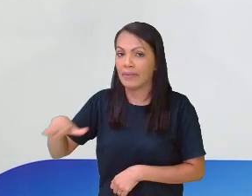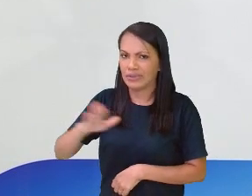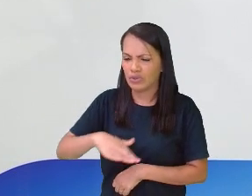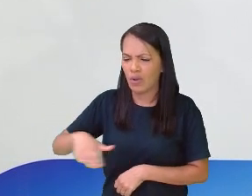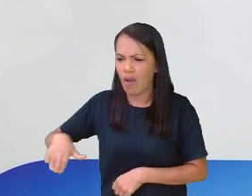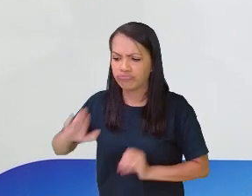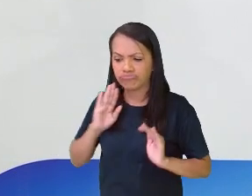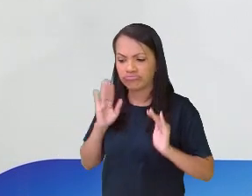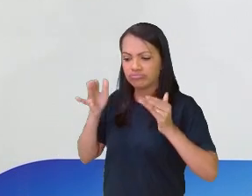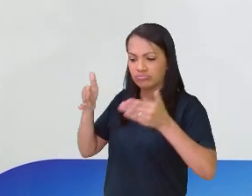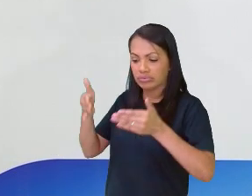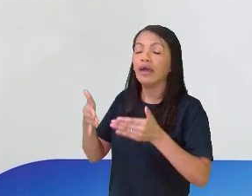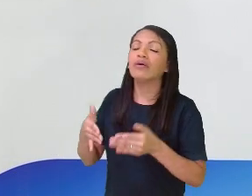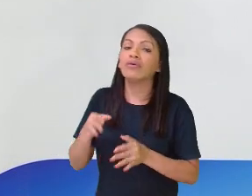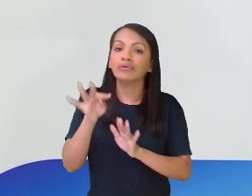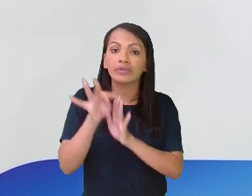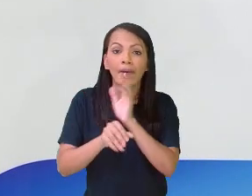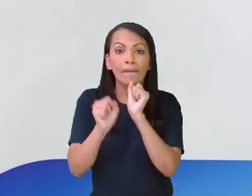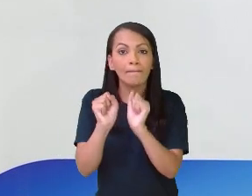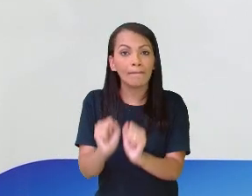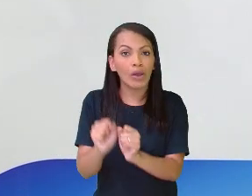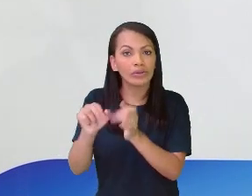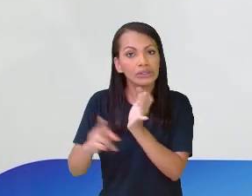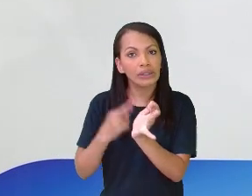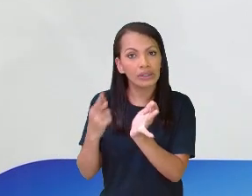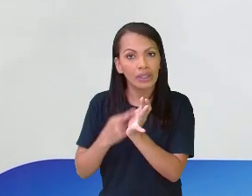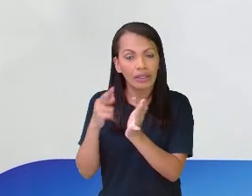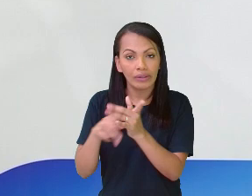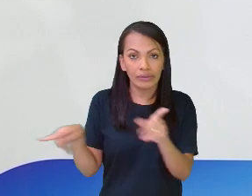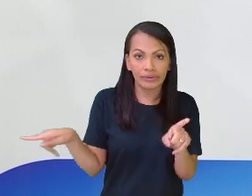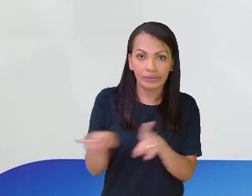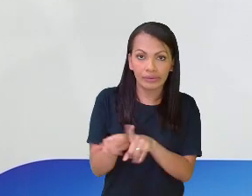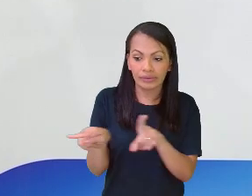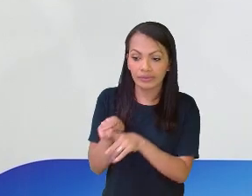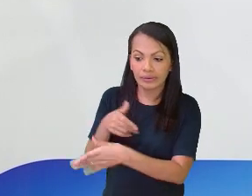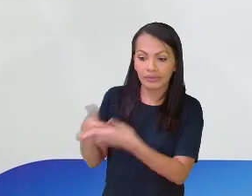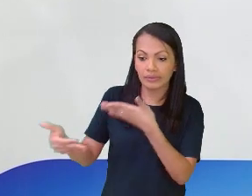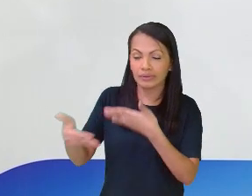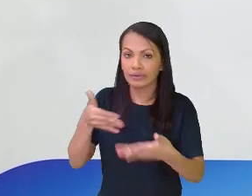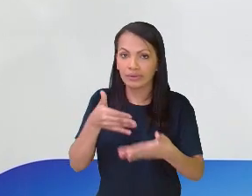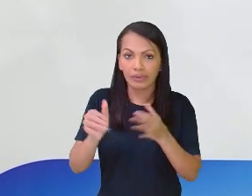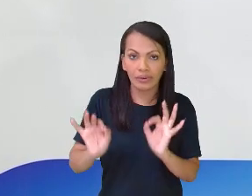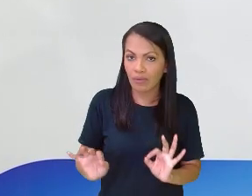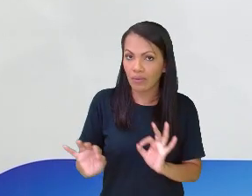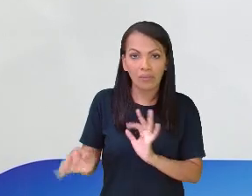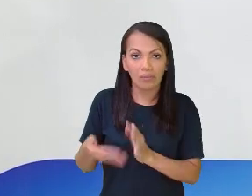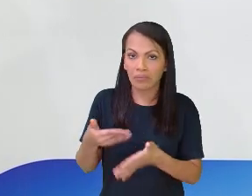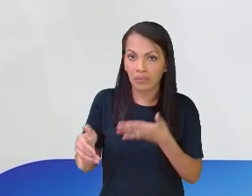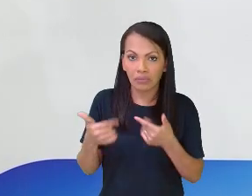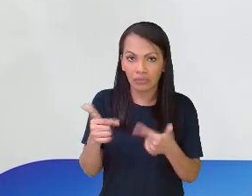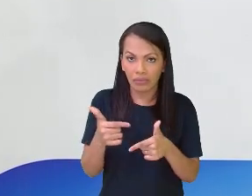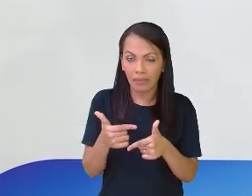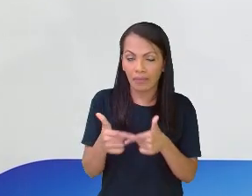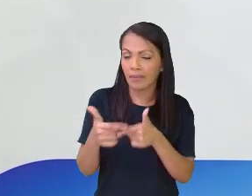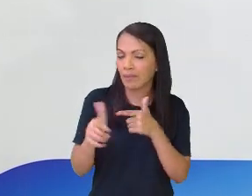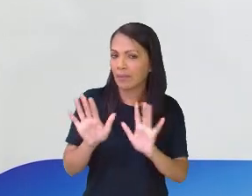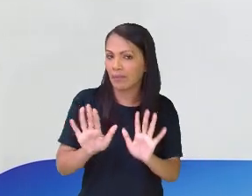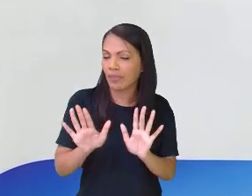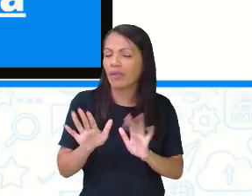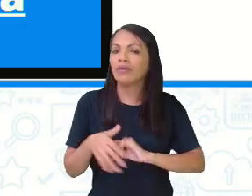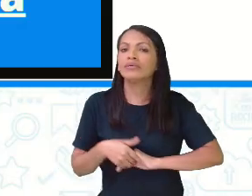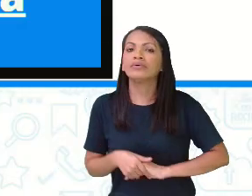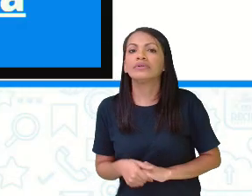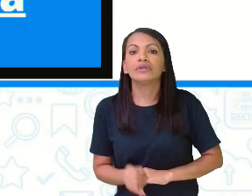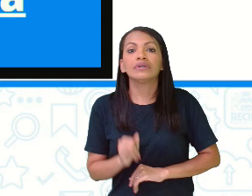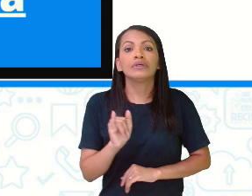texto pode sim ser divulgado nas revistas também, em diversas revistas, sem problema nenhum, tá?